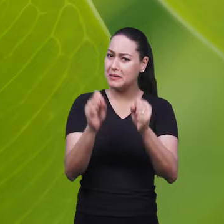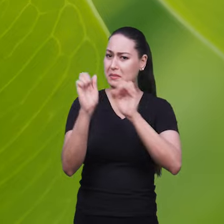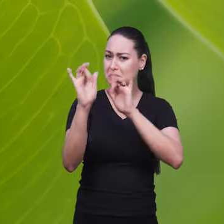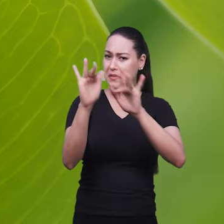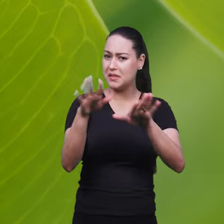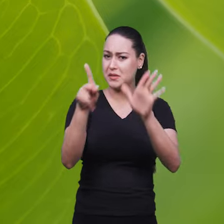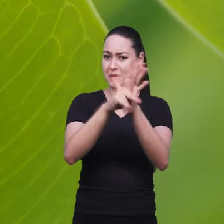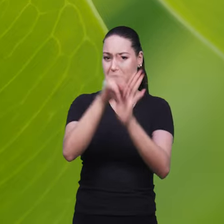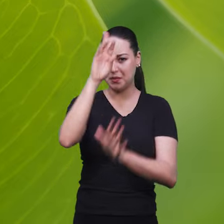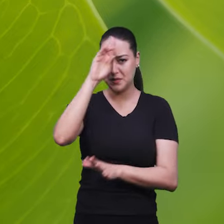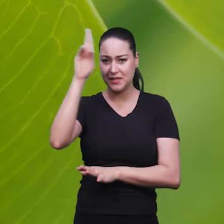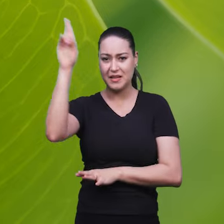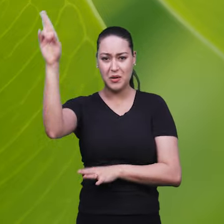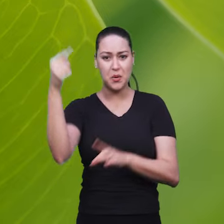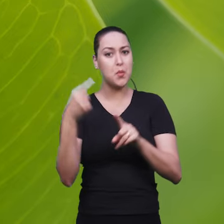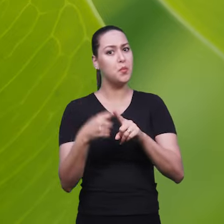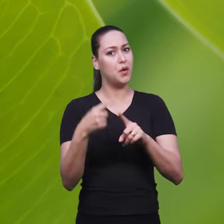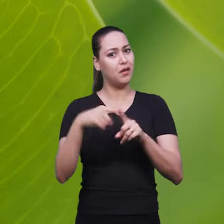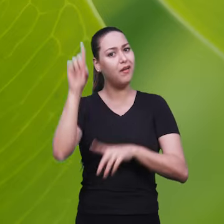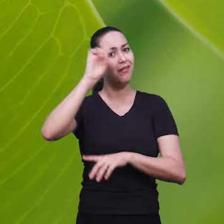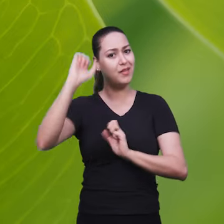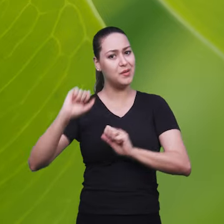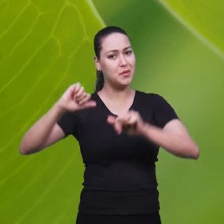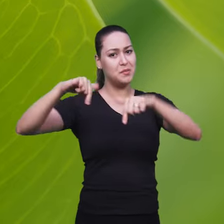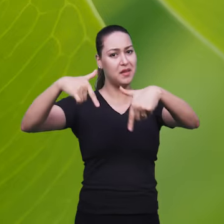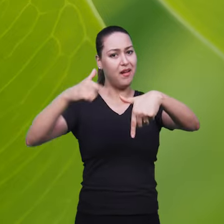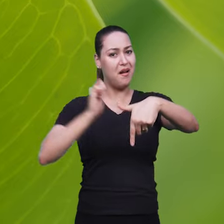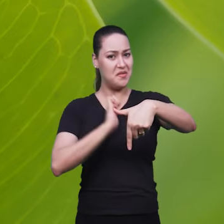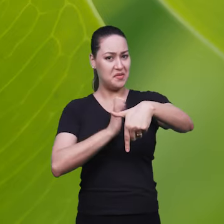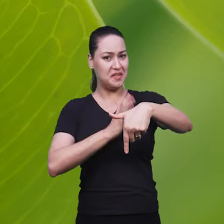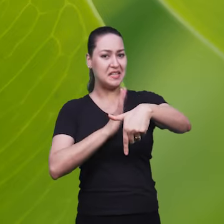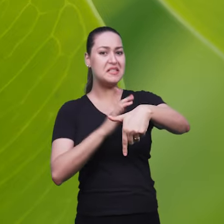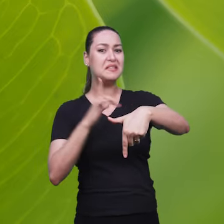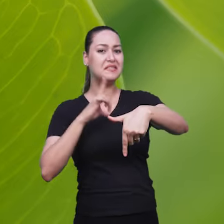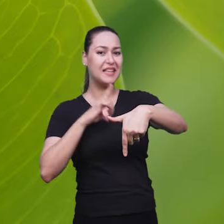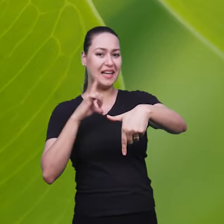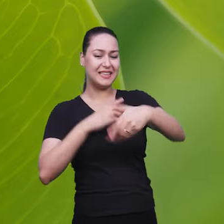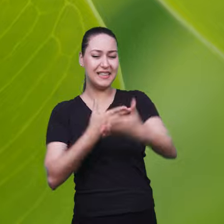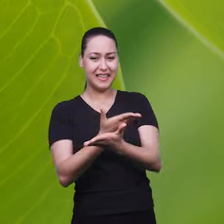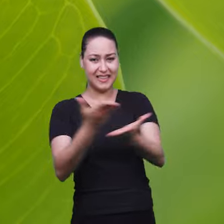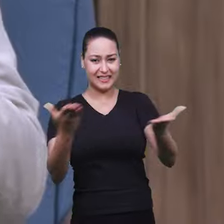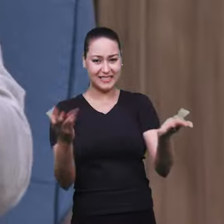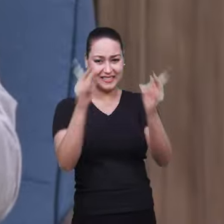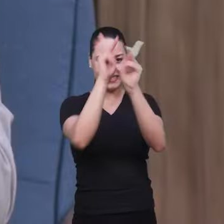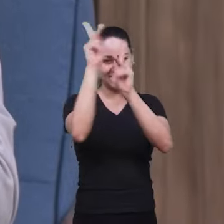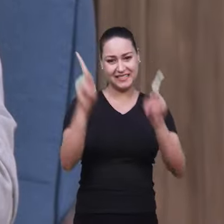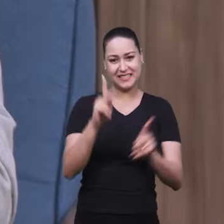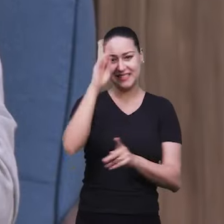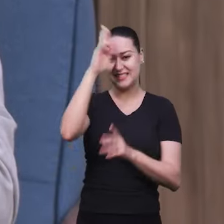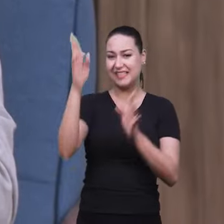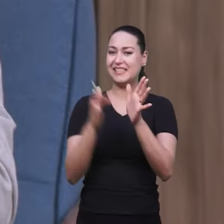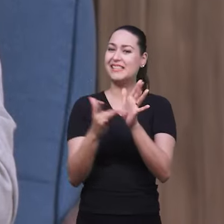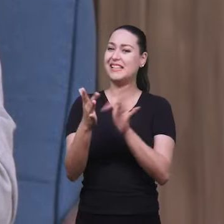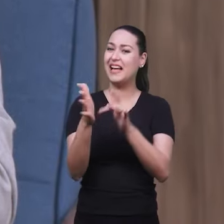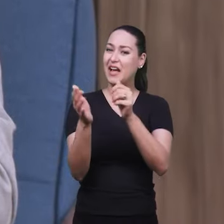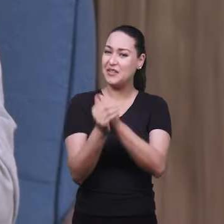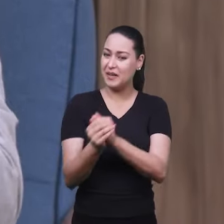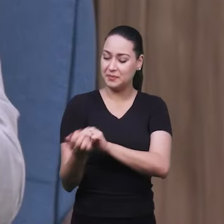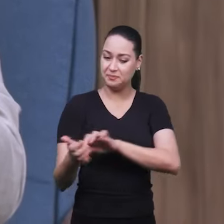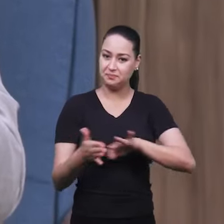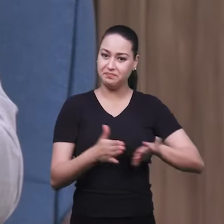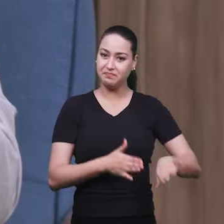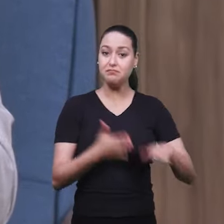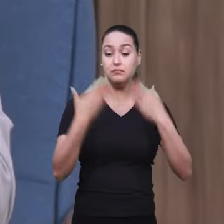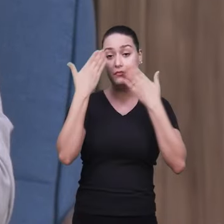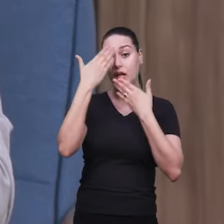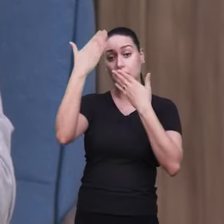Senhor, porque muito tem Deus a fazer nos nossos corações. A todos a paz do Senhor Jesus. Amém. Eu quero agradecer aqui a